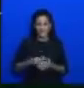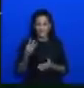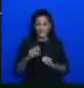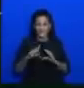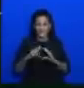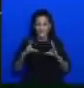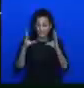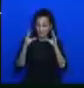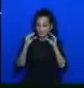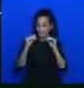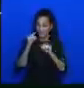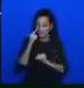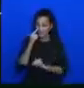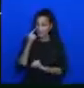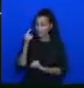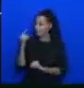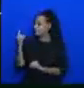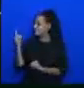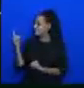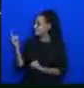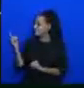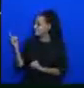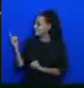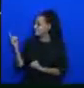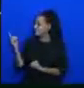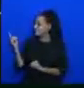Terceira bola da noite.